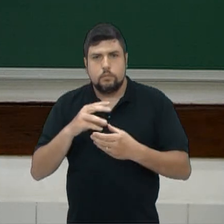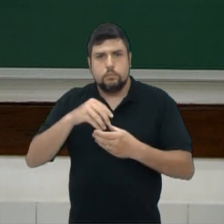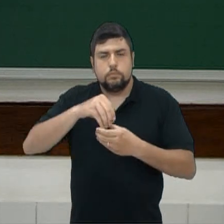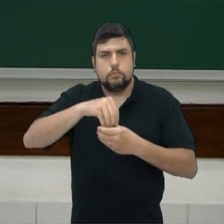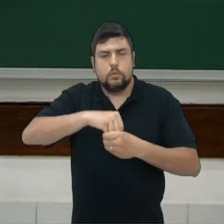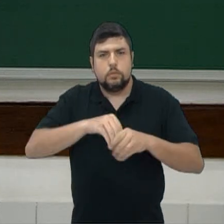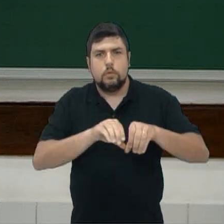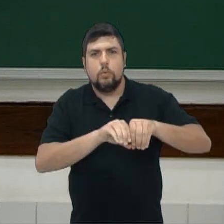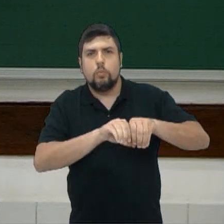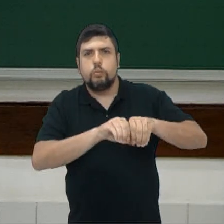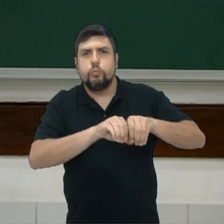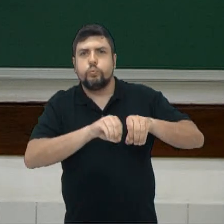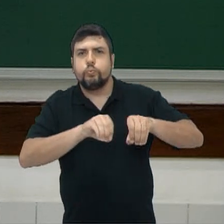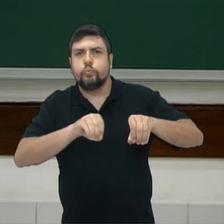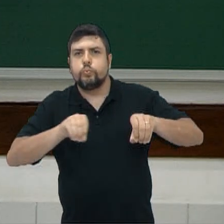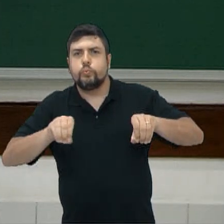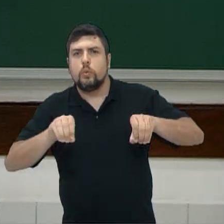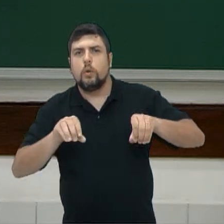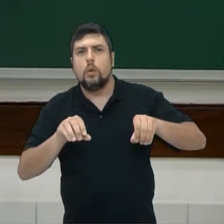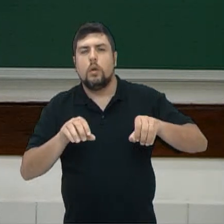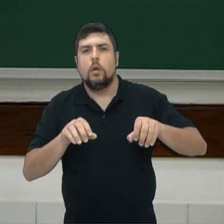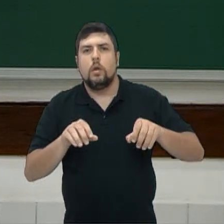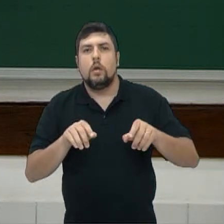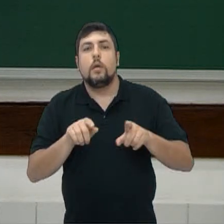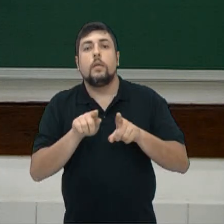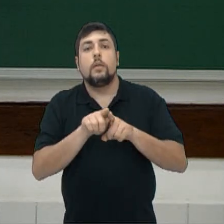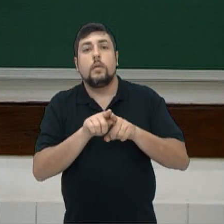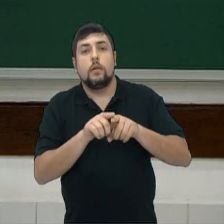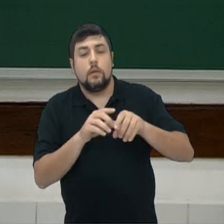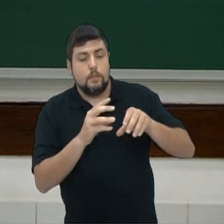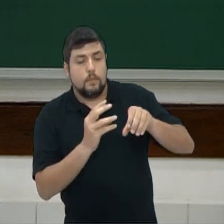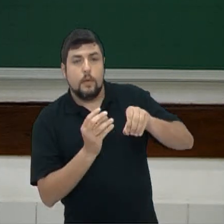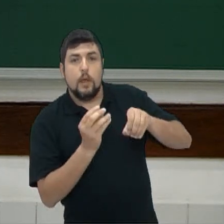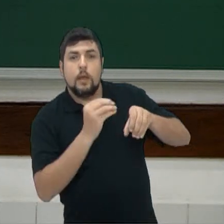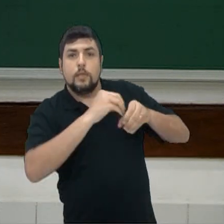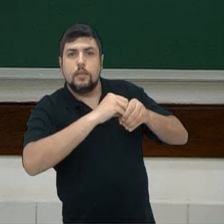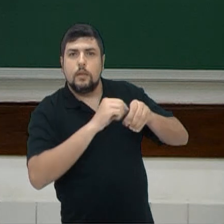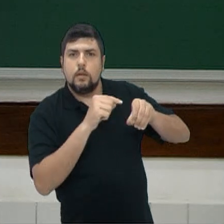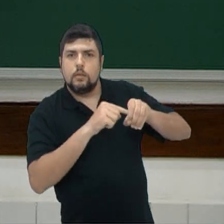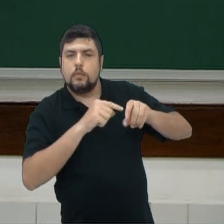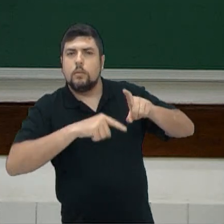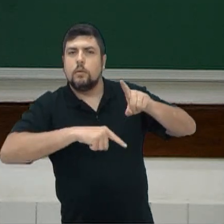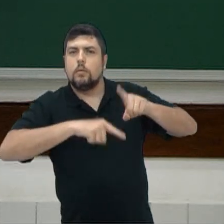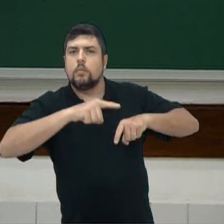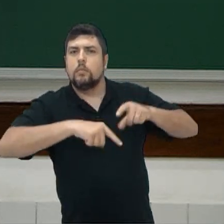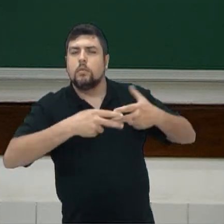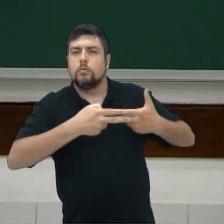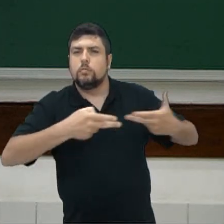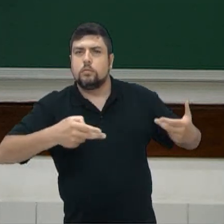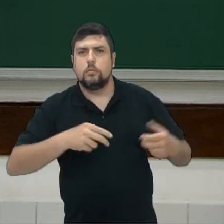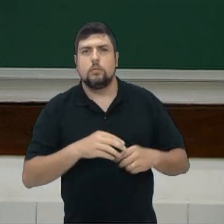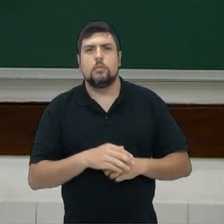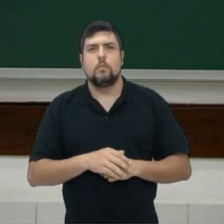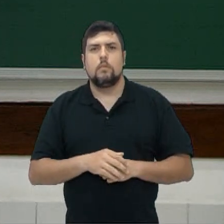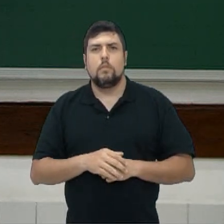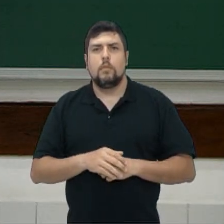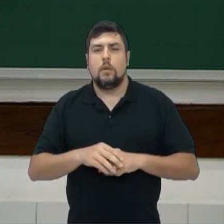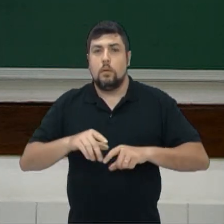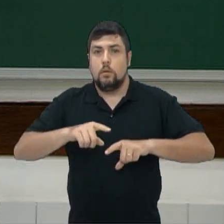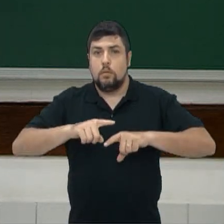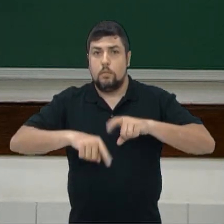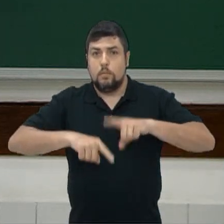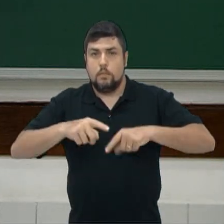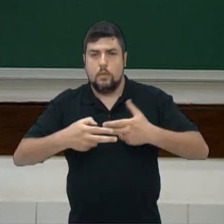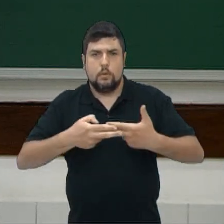né? E também das propriedades físicas do próprio material. Cada material tem um grau ali